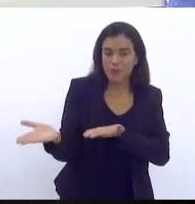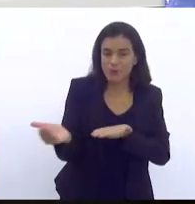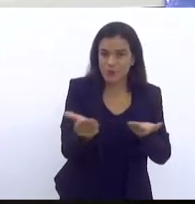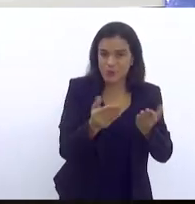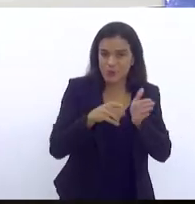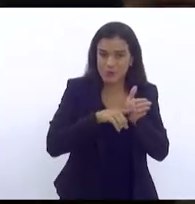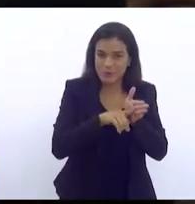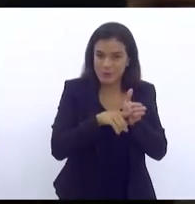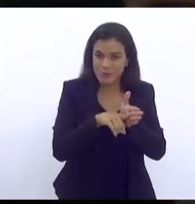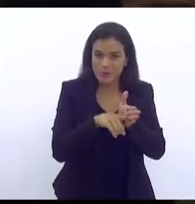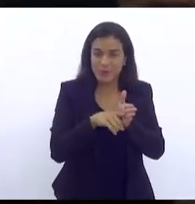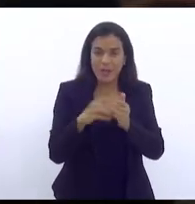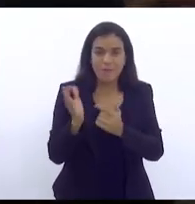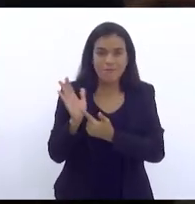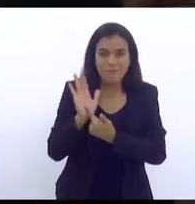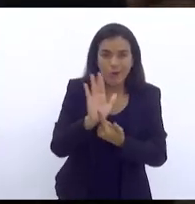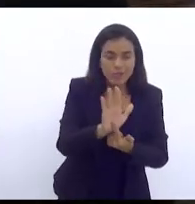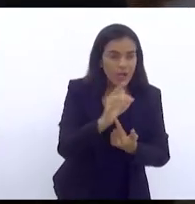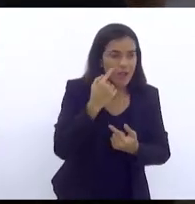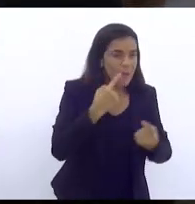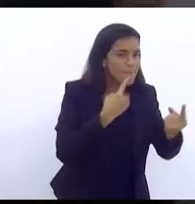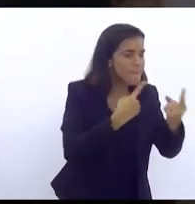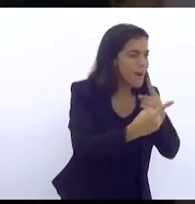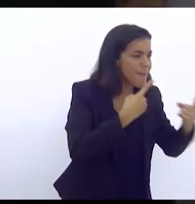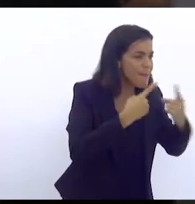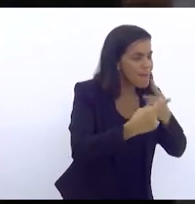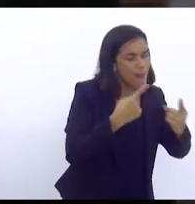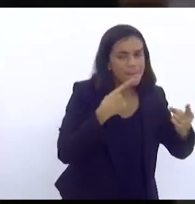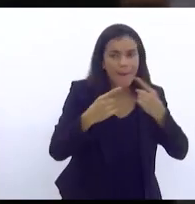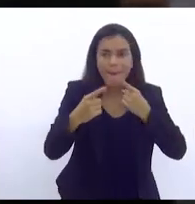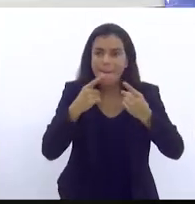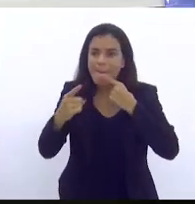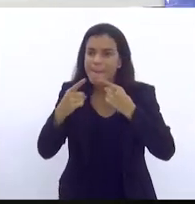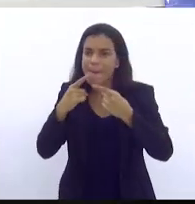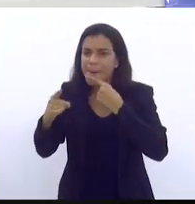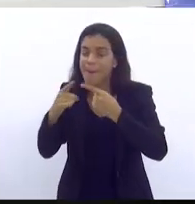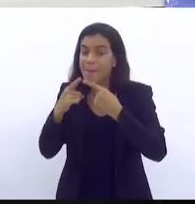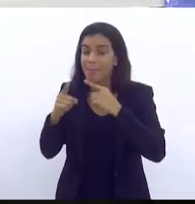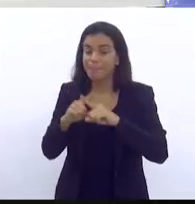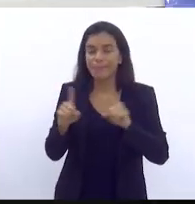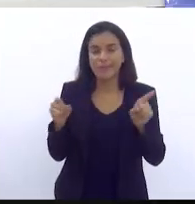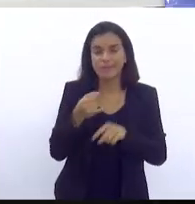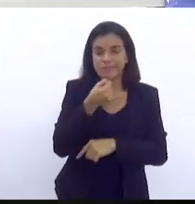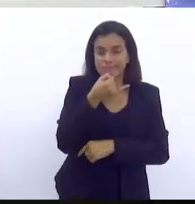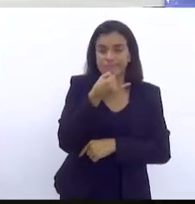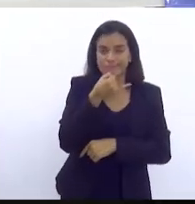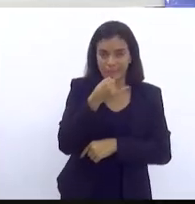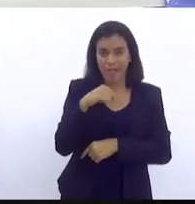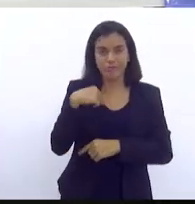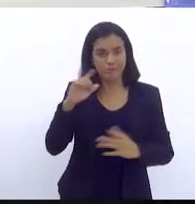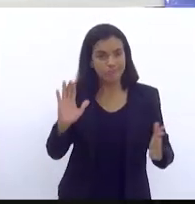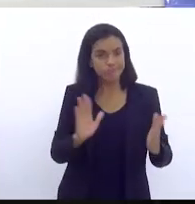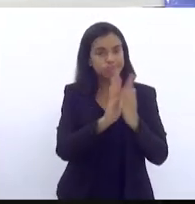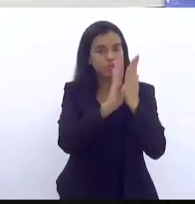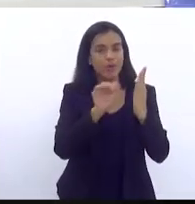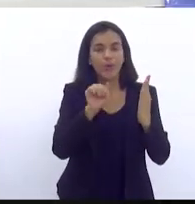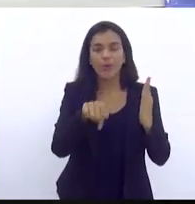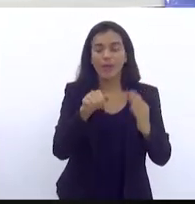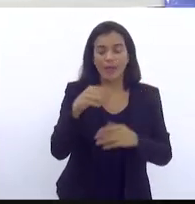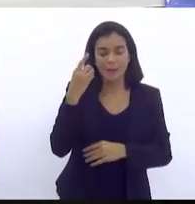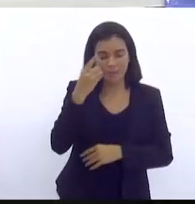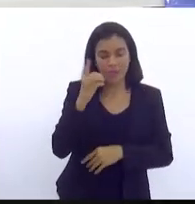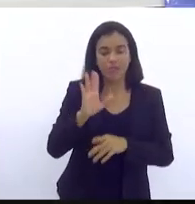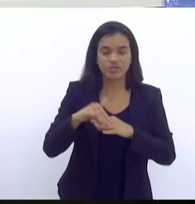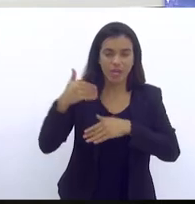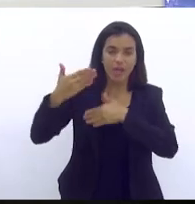dados para os seus vizinhos e debatendo seu significado Infelizmente o que a gente tem deparado é o que a deputada vem